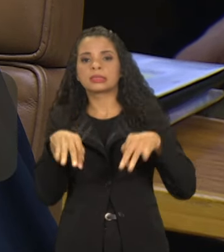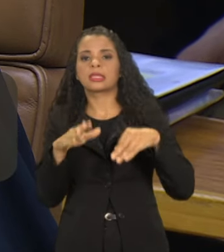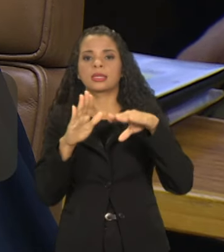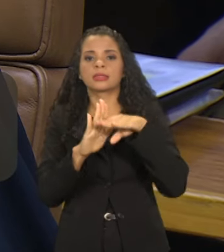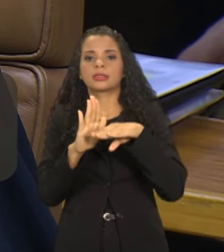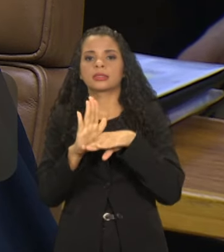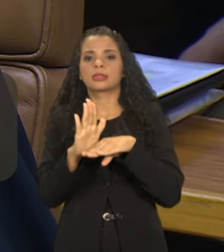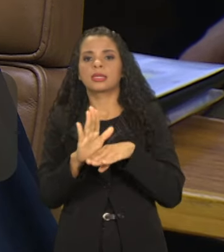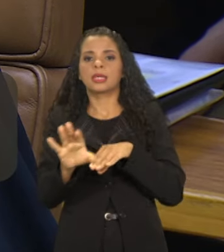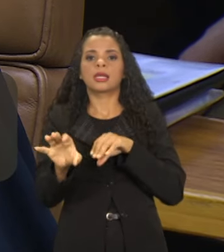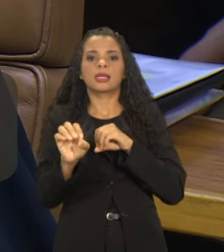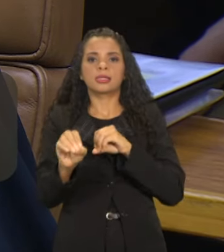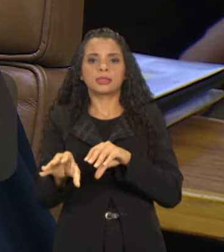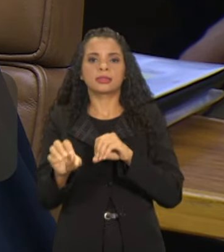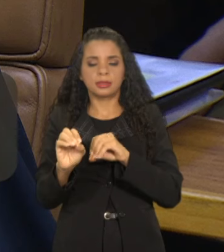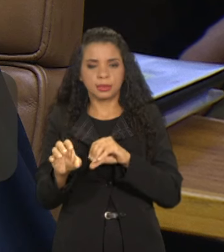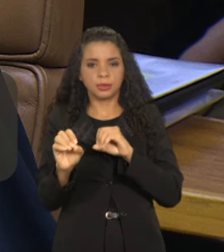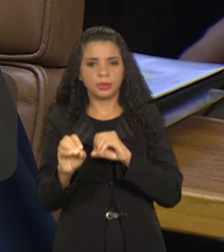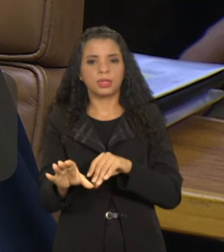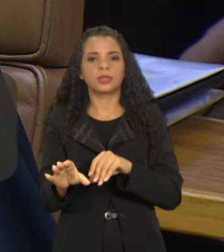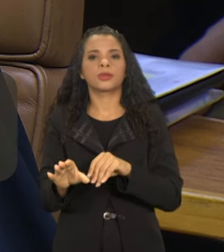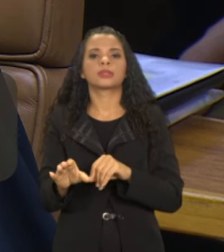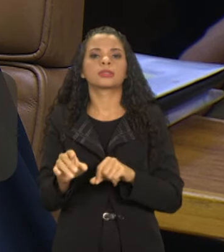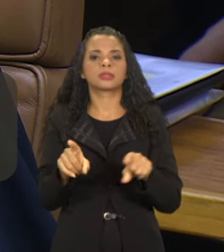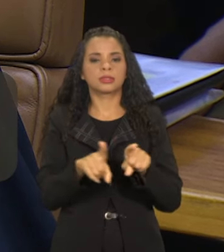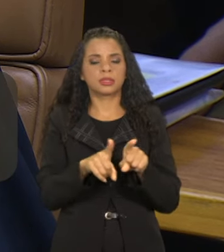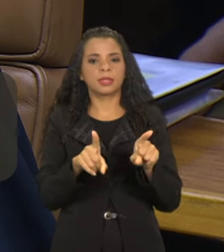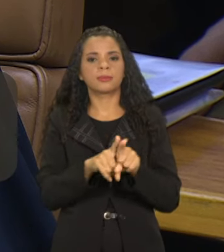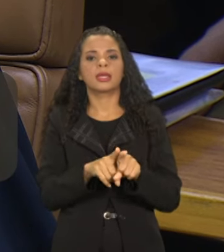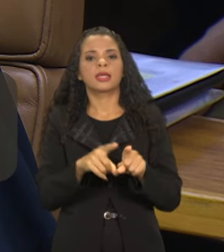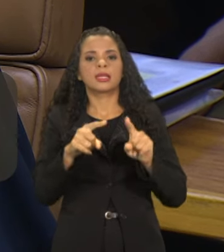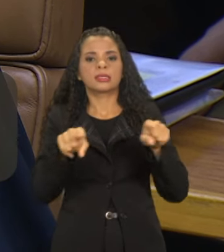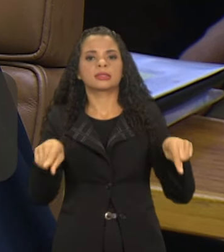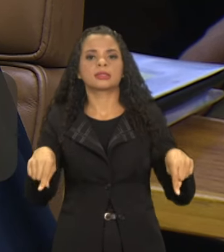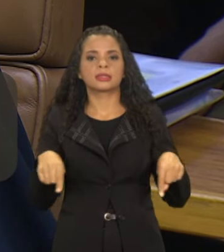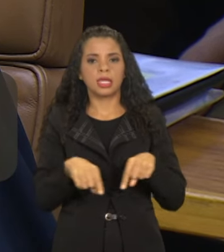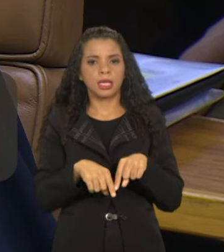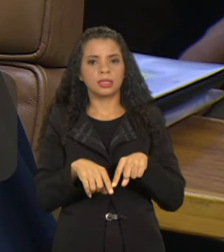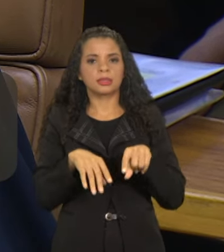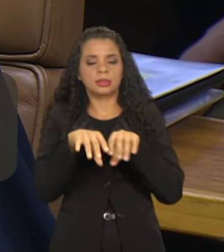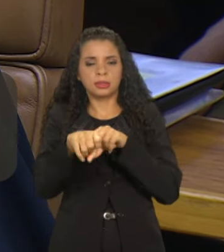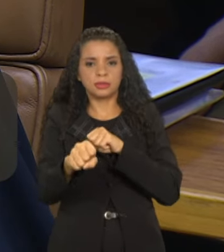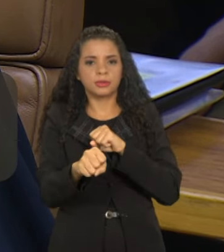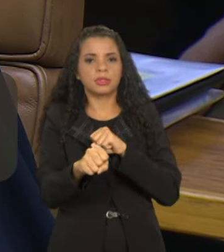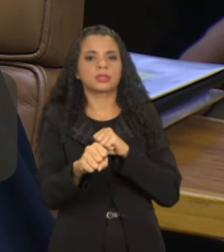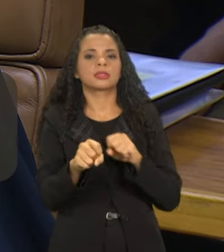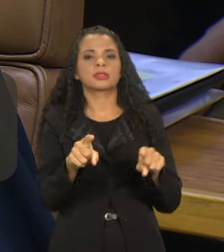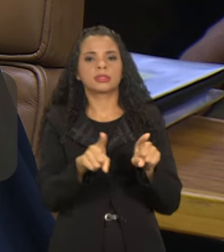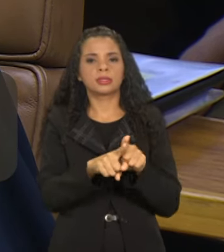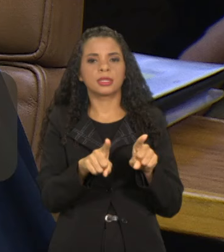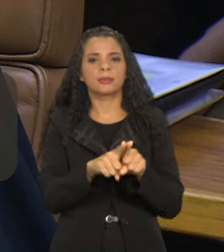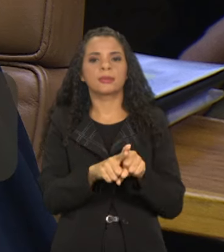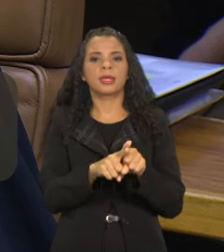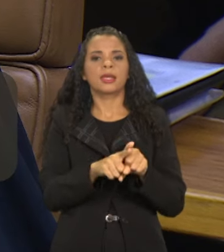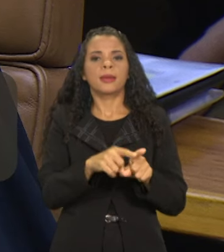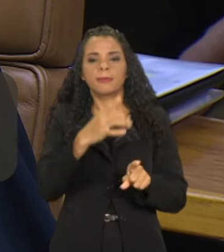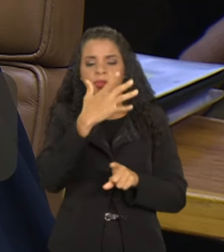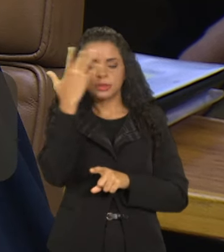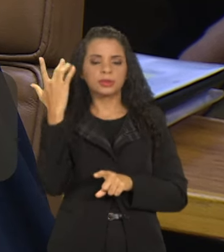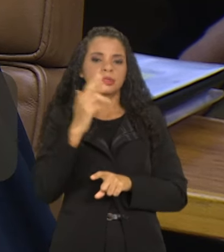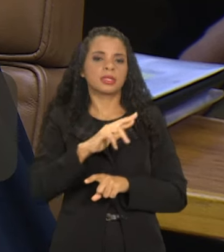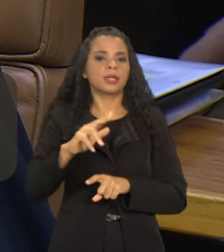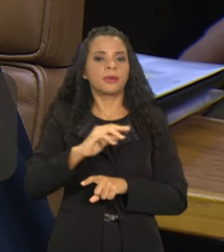educadores do Head Start, instalações de saúde certificadas pelo CMS e certos não cidadãos na fronteira terrestre. Nos próximos